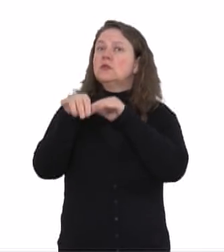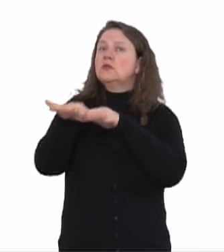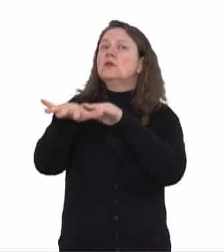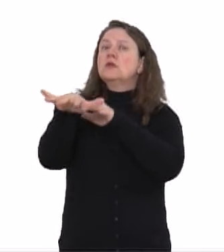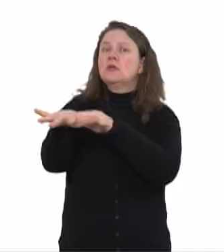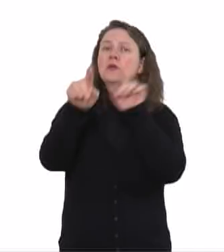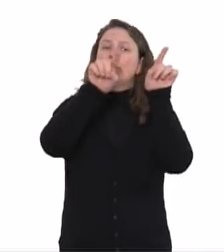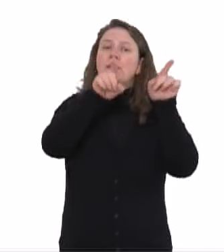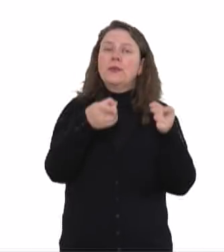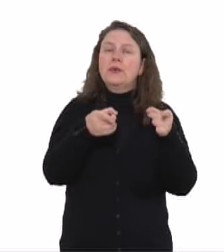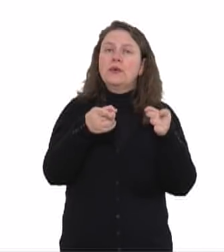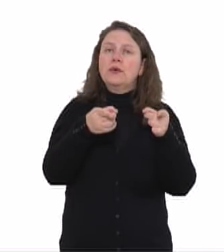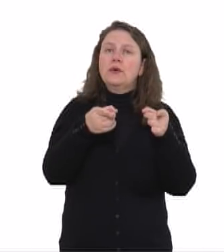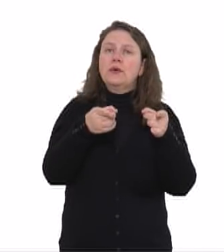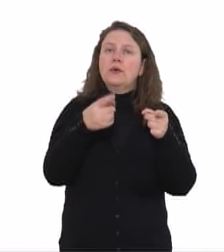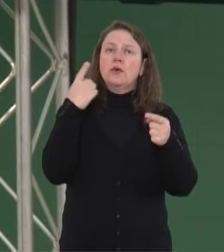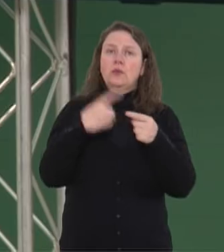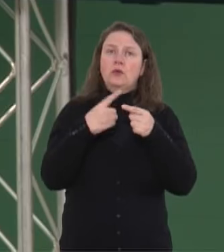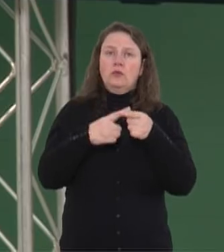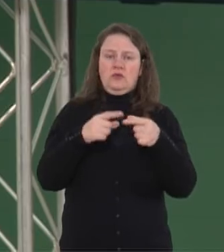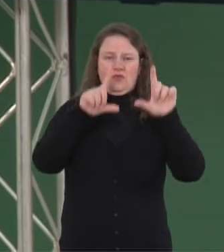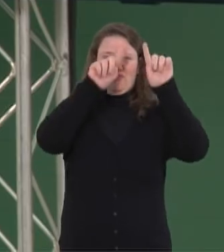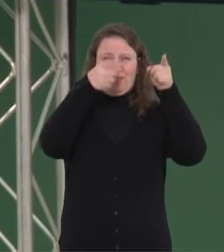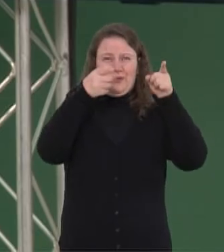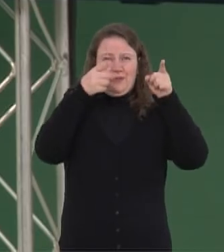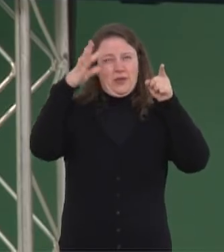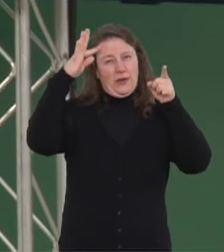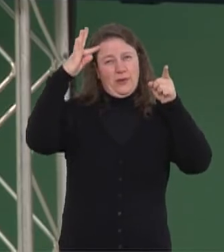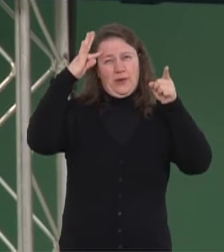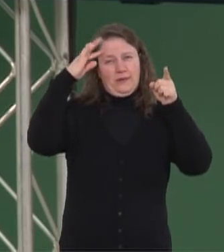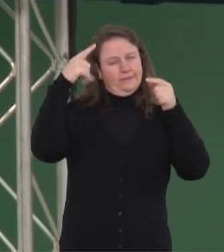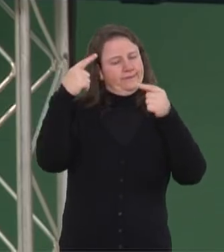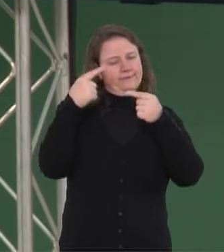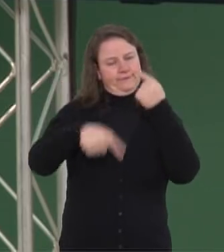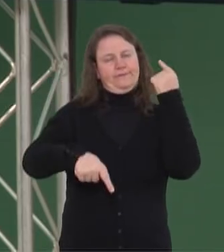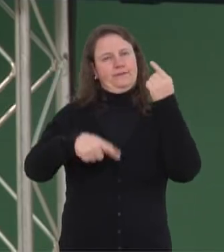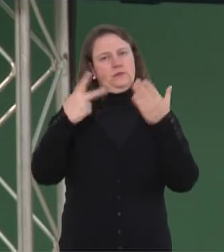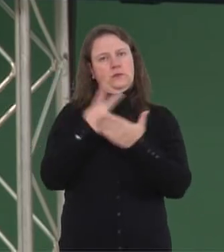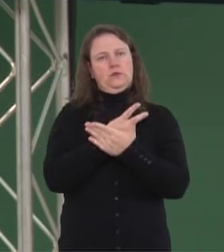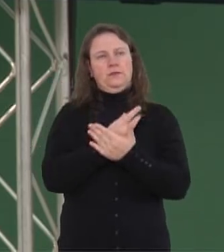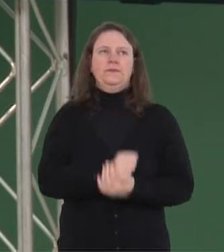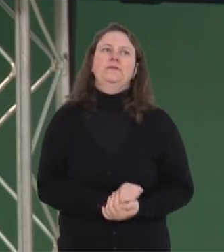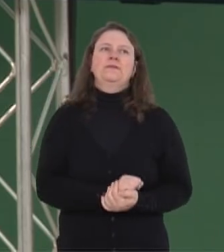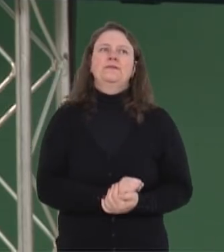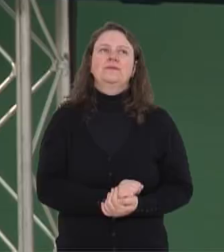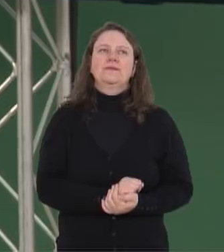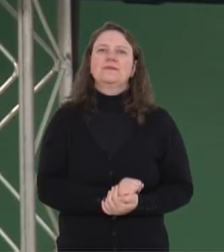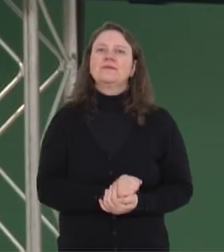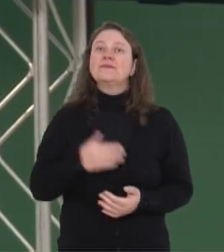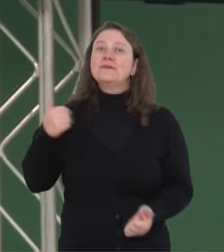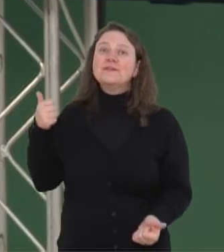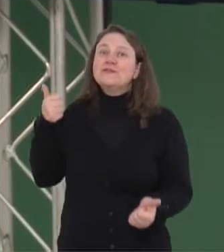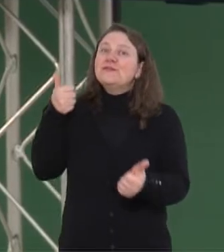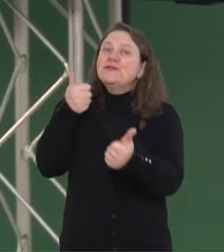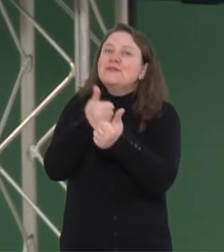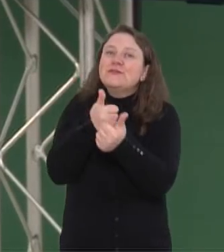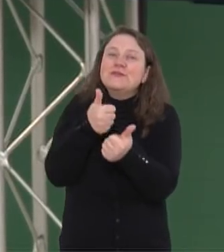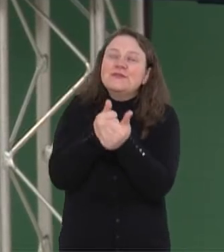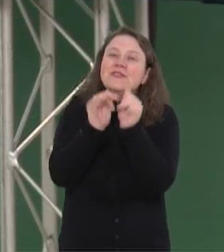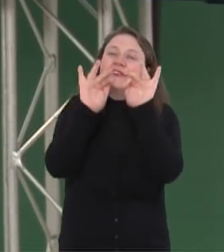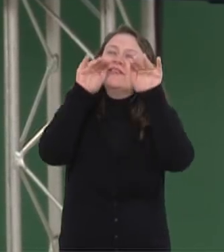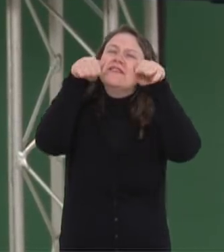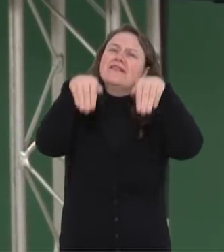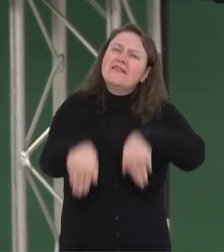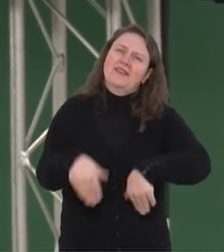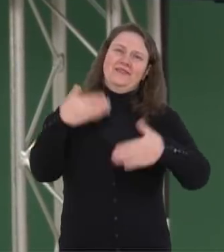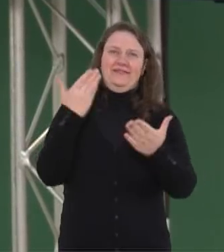o Wednesday é quarta-feira, um dia da semana. Bom, pessoal, chegamos no